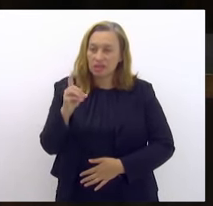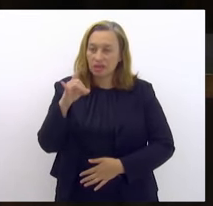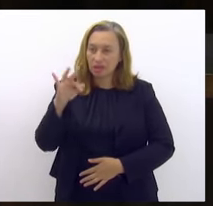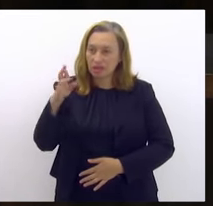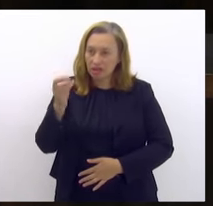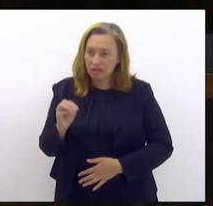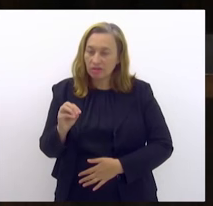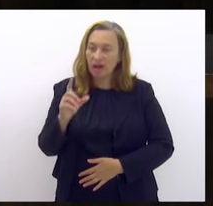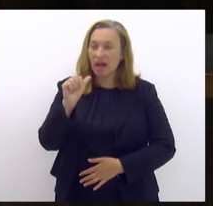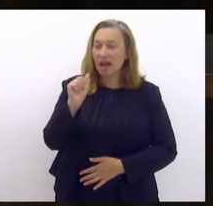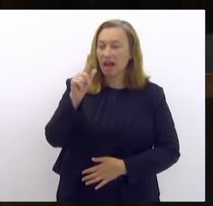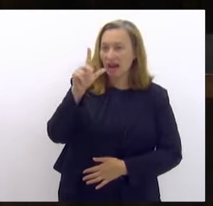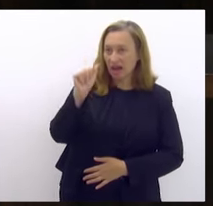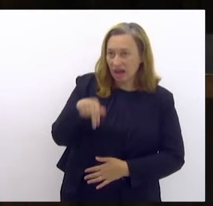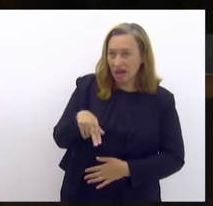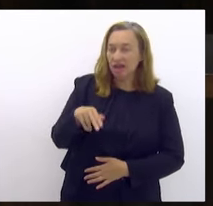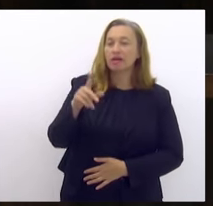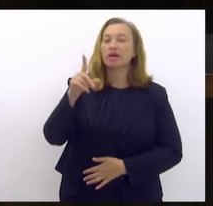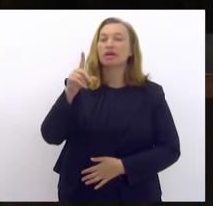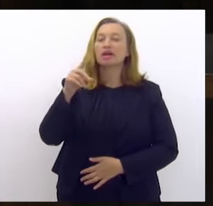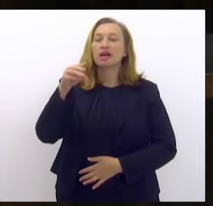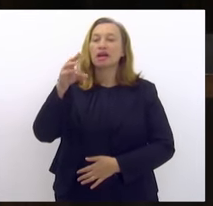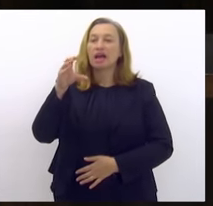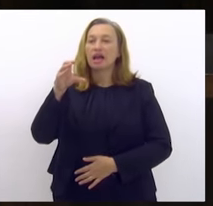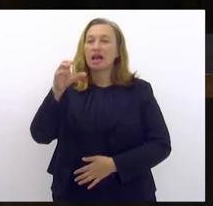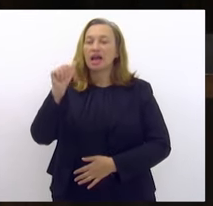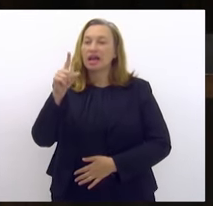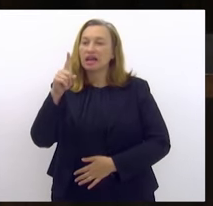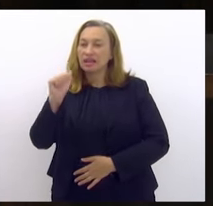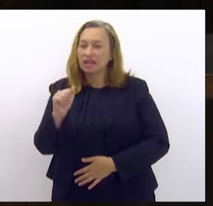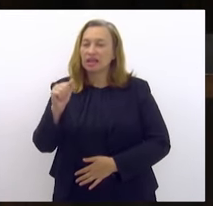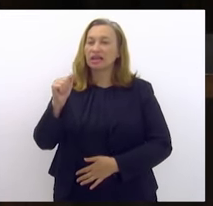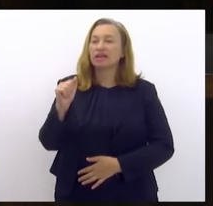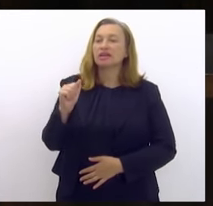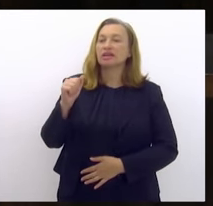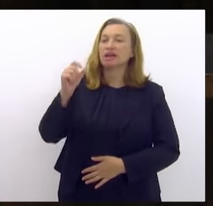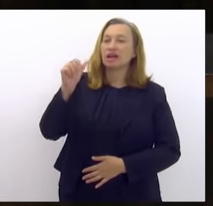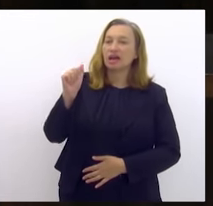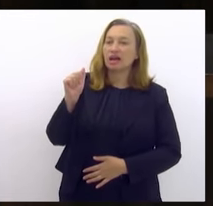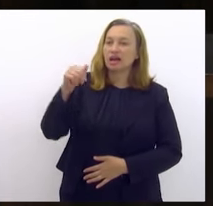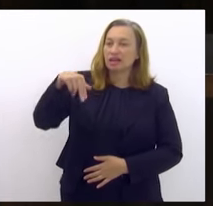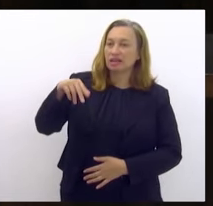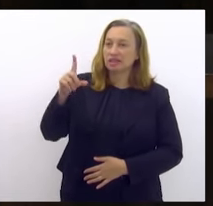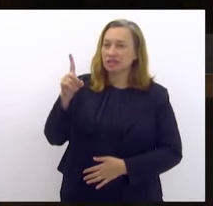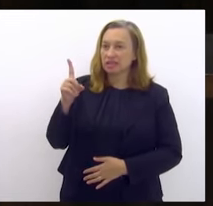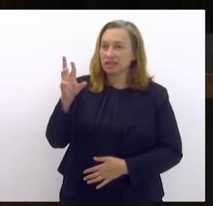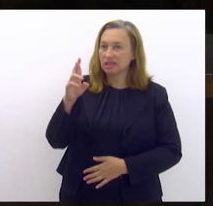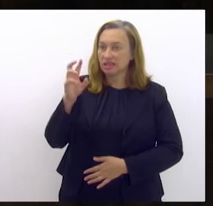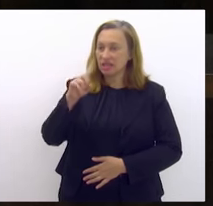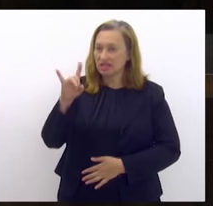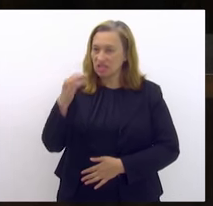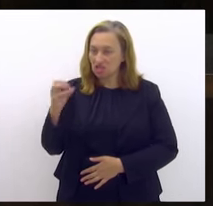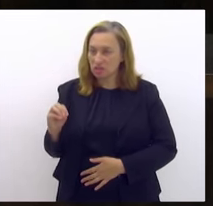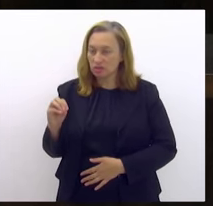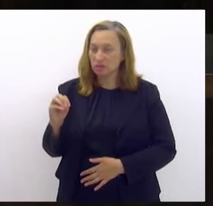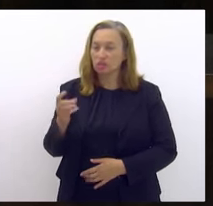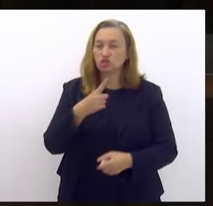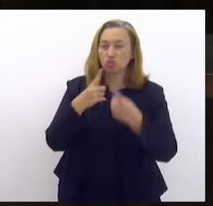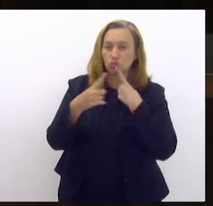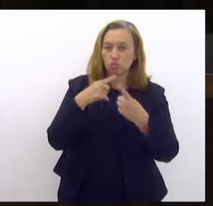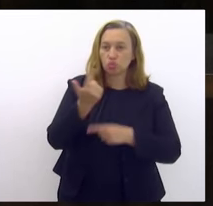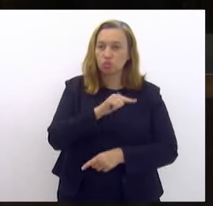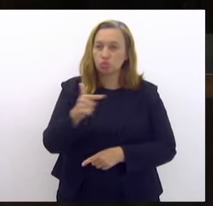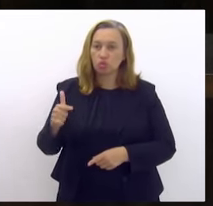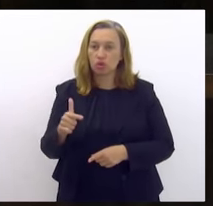Alan Lopes, Márcio Canella e Andrezinho Siciliano. Em discussão. Não havendo mais quem